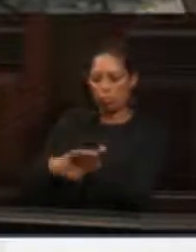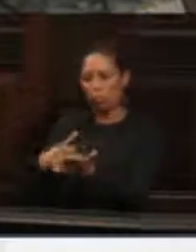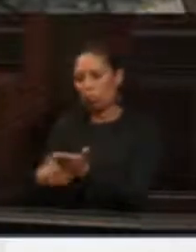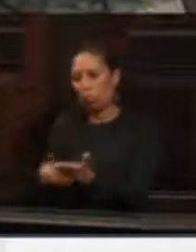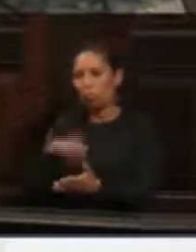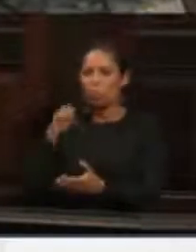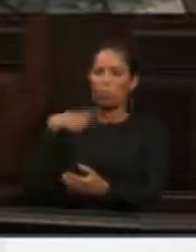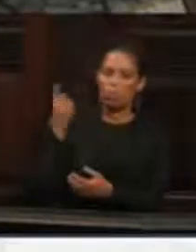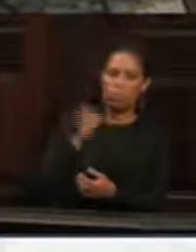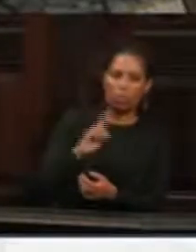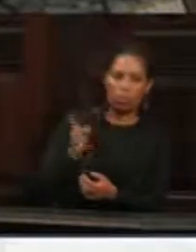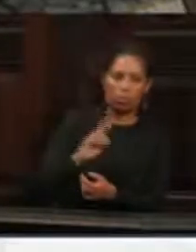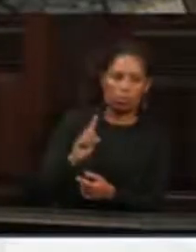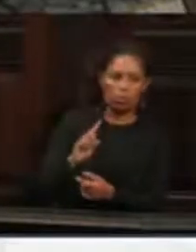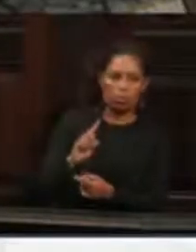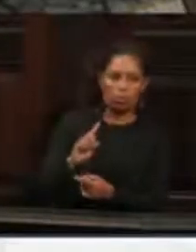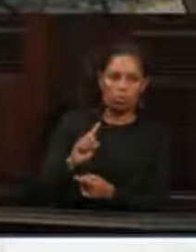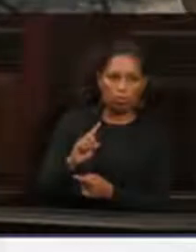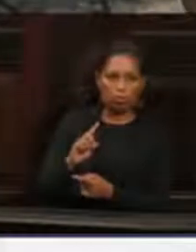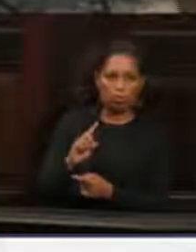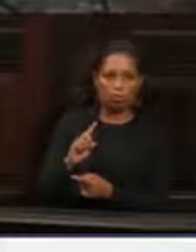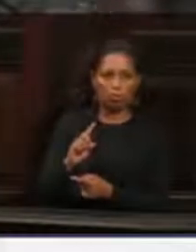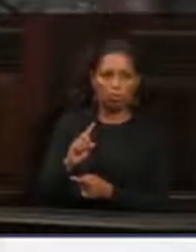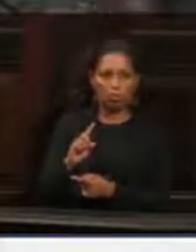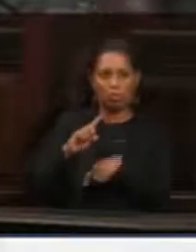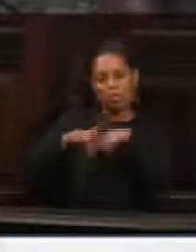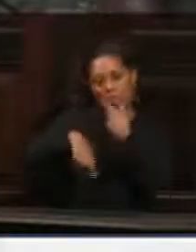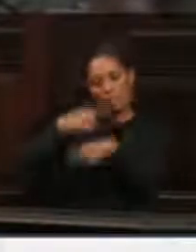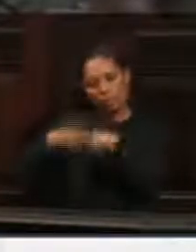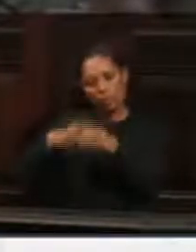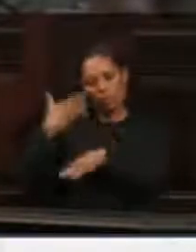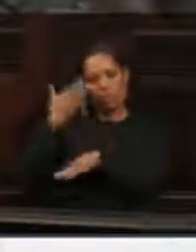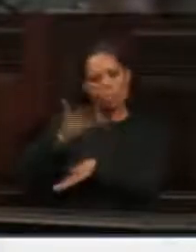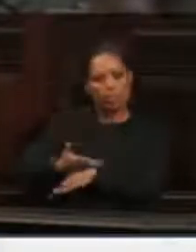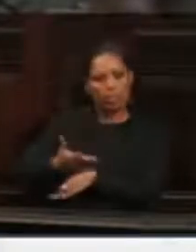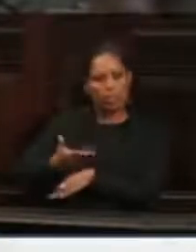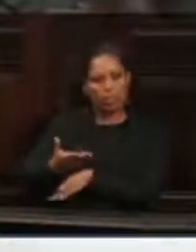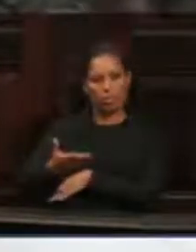não. A imprensa bate muito no Poder Legislativo, mas